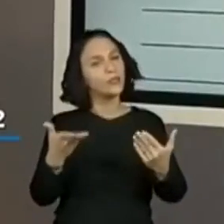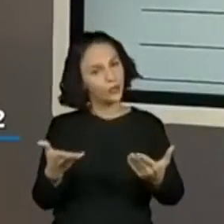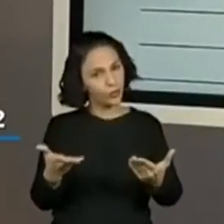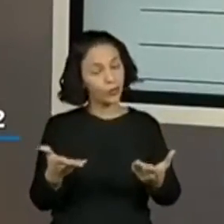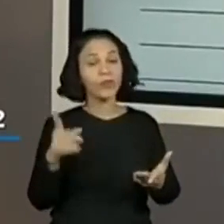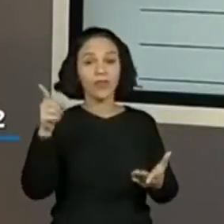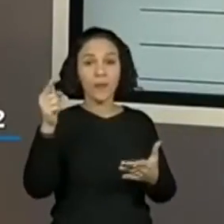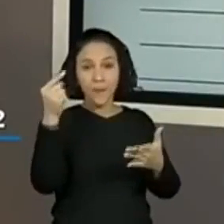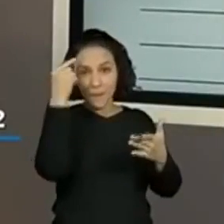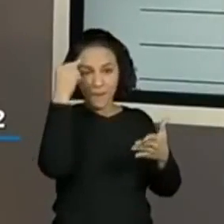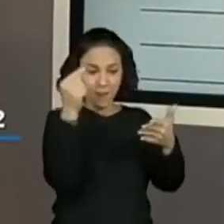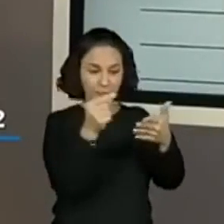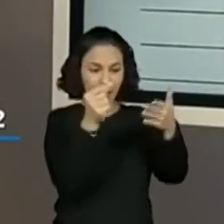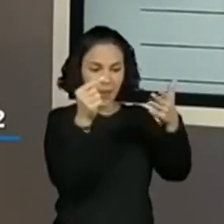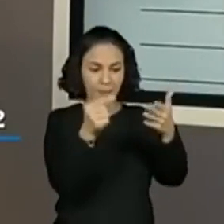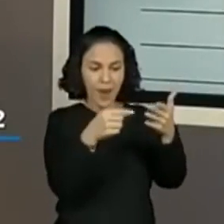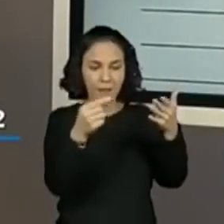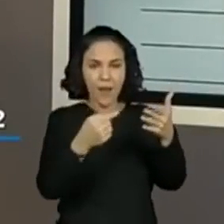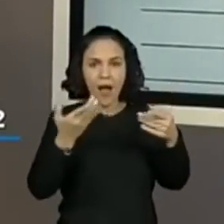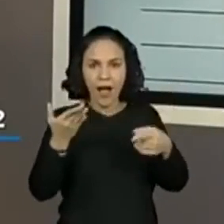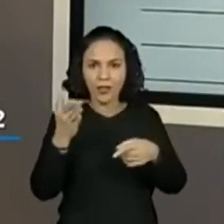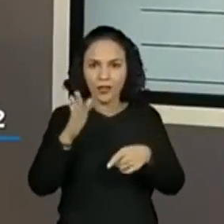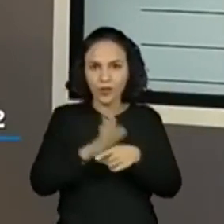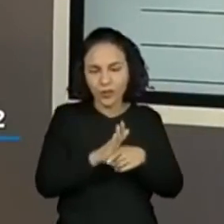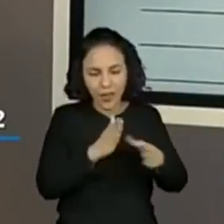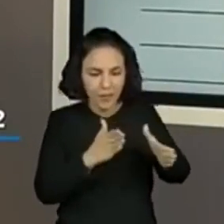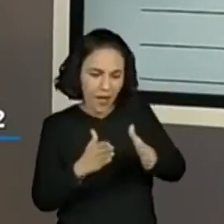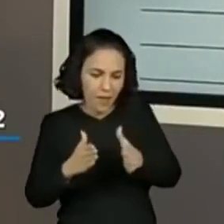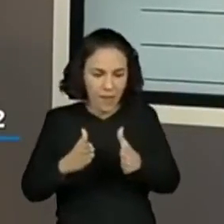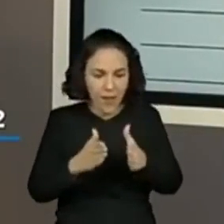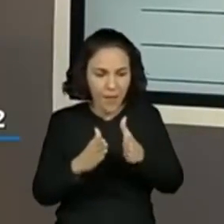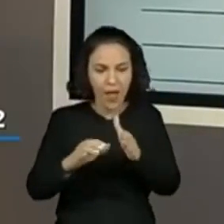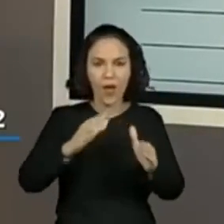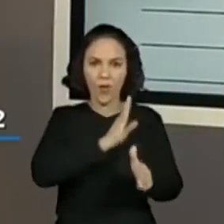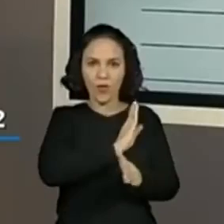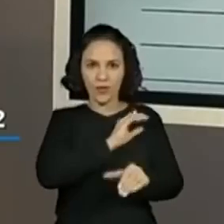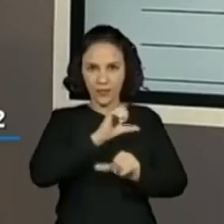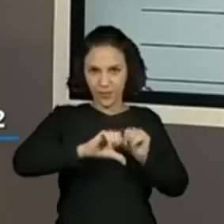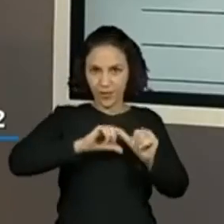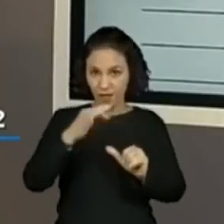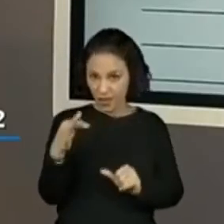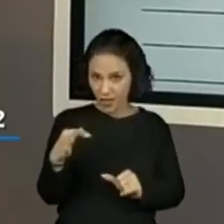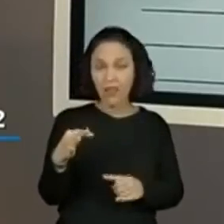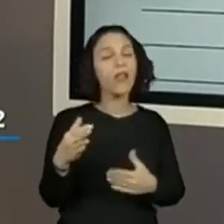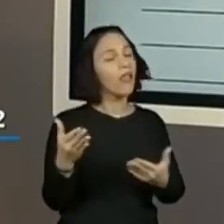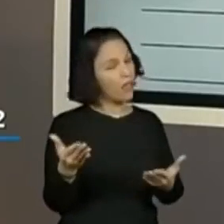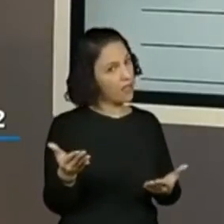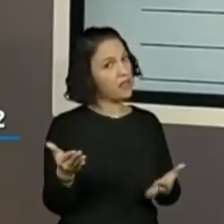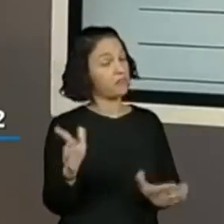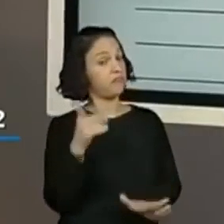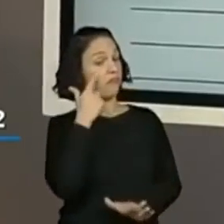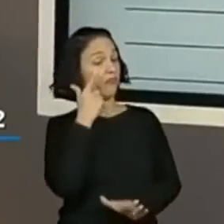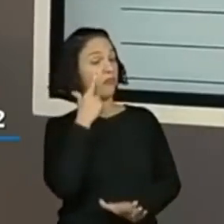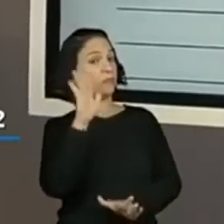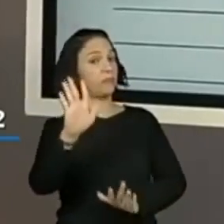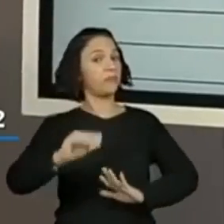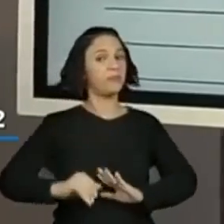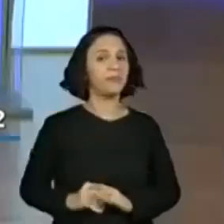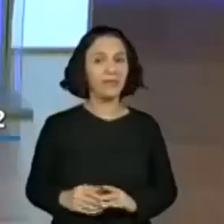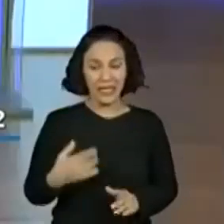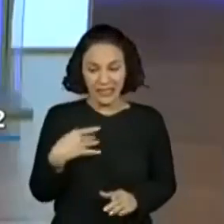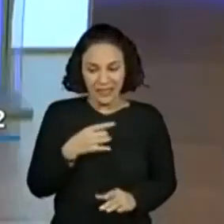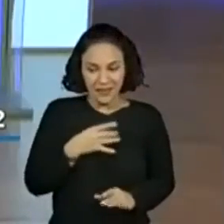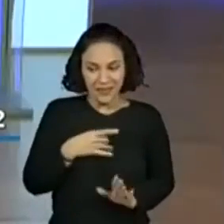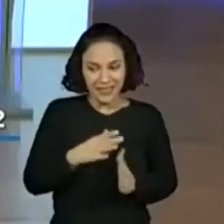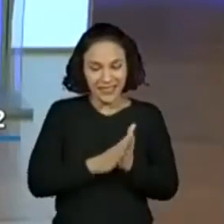isso que você está pensando vai ajudar eu a transformar o coração do noturno. Sim. Olha lá, hein? Então, vamos lá. Ai, que